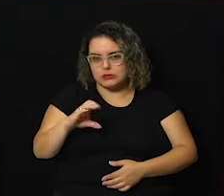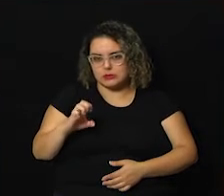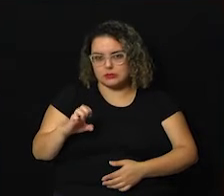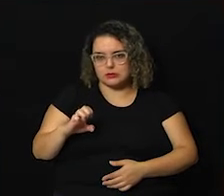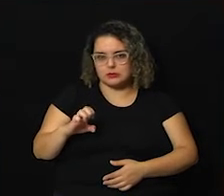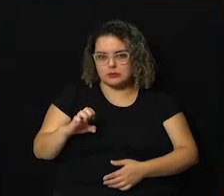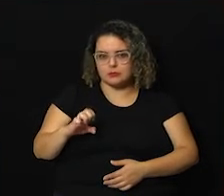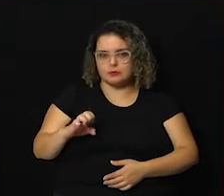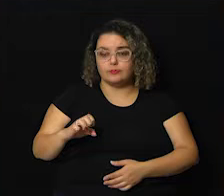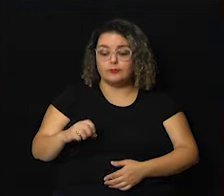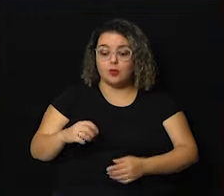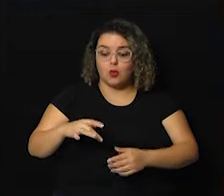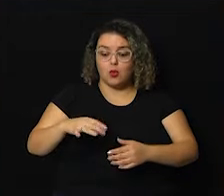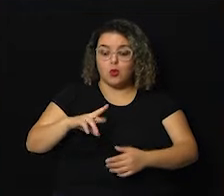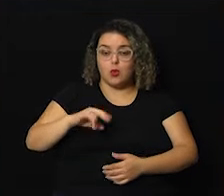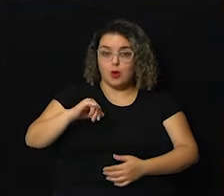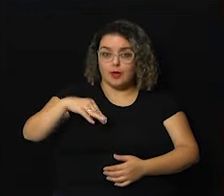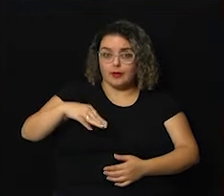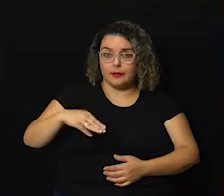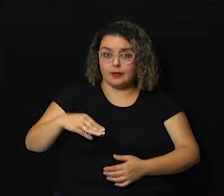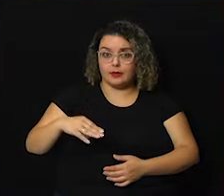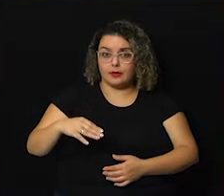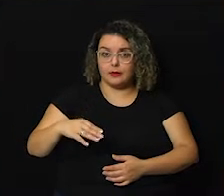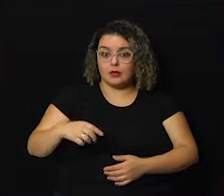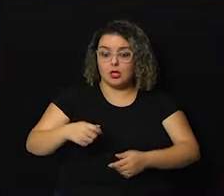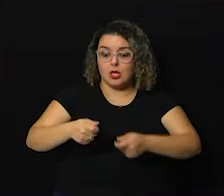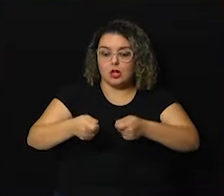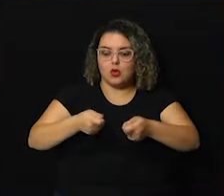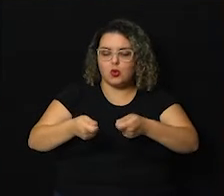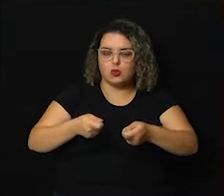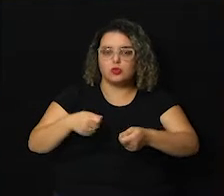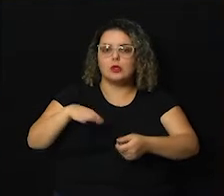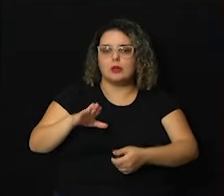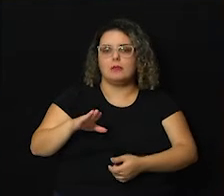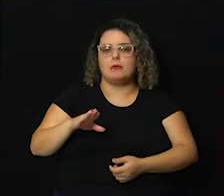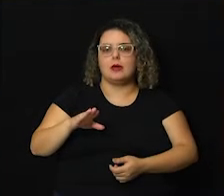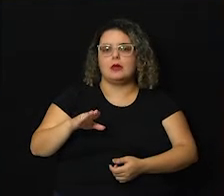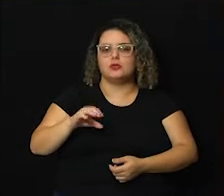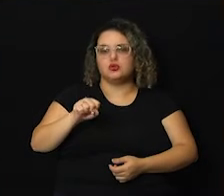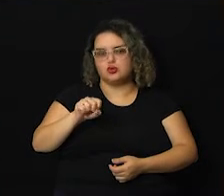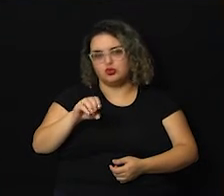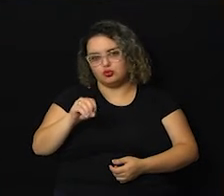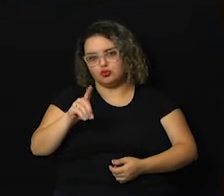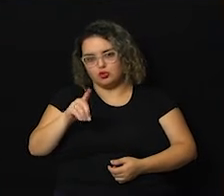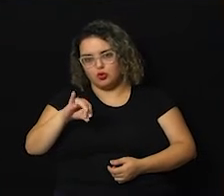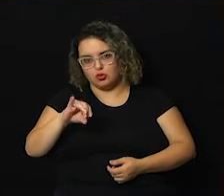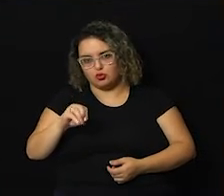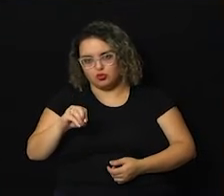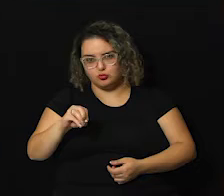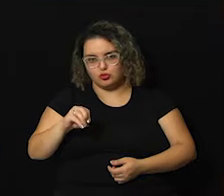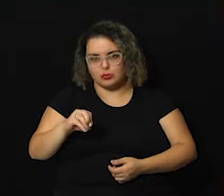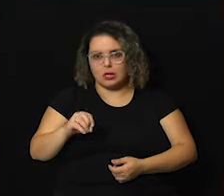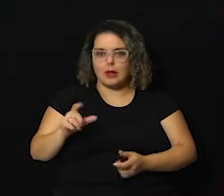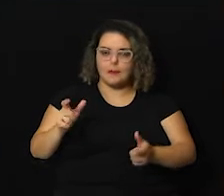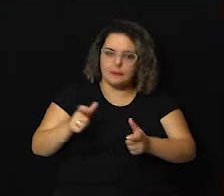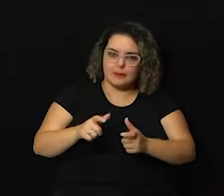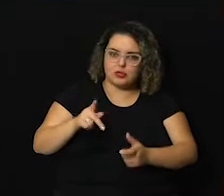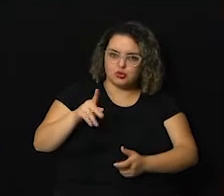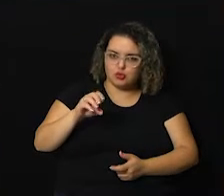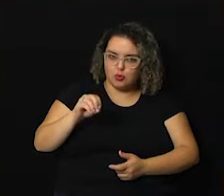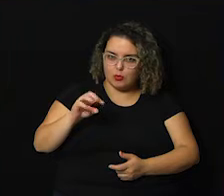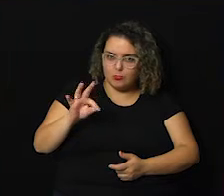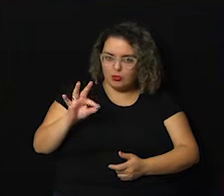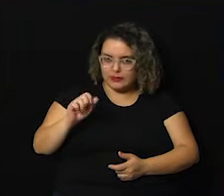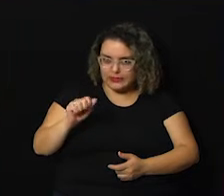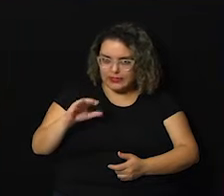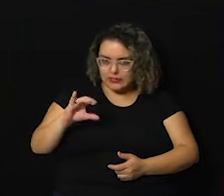porque ele economiza mais sódio do que o rim do peixe da água salgada. Quando você vai para os